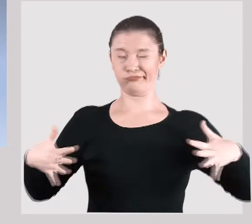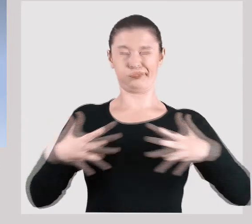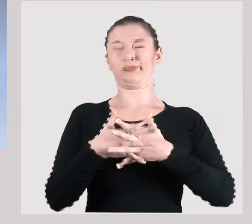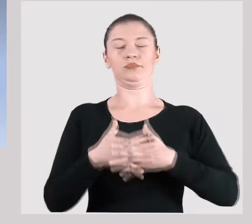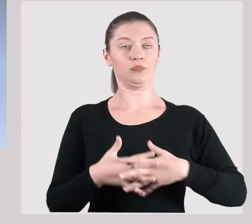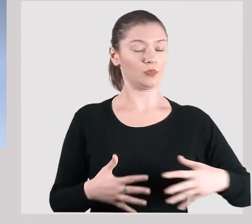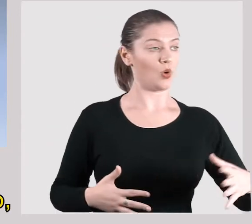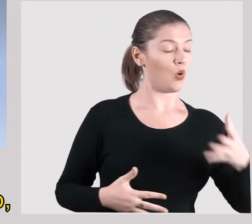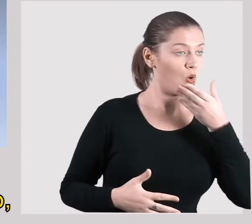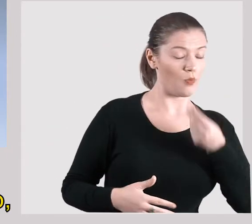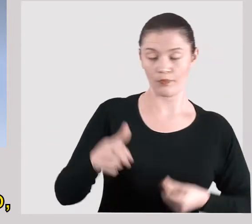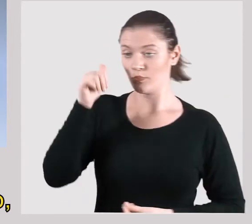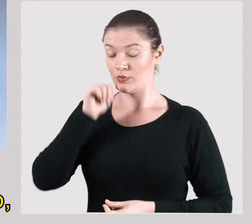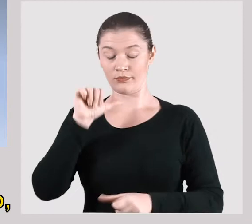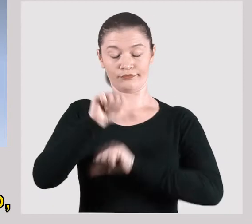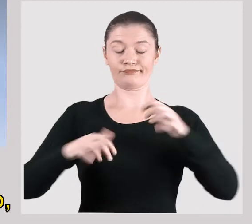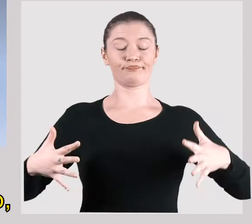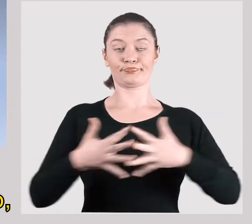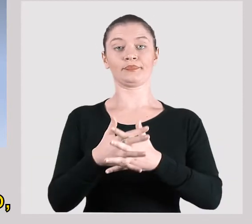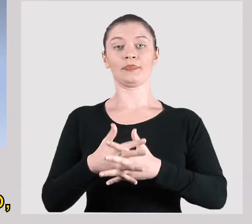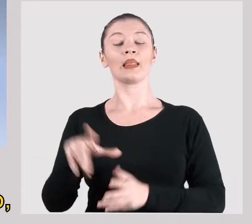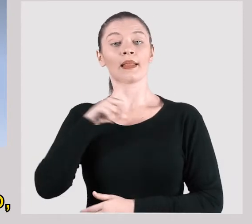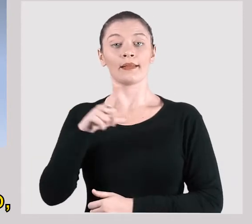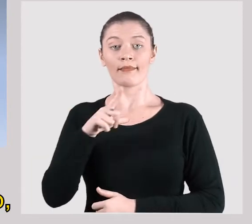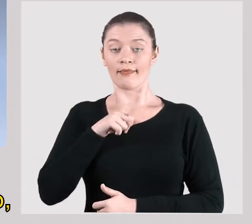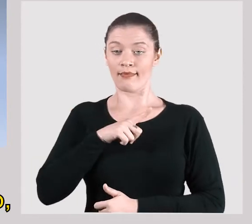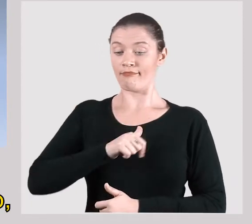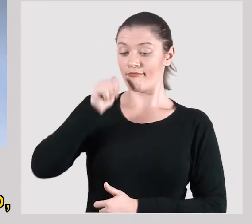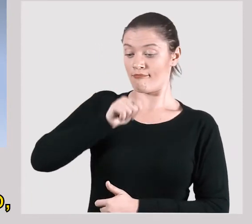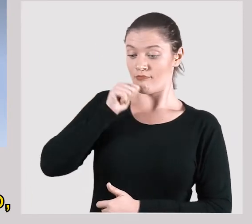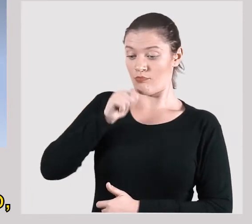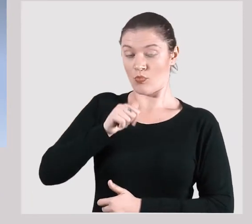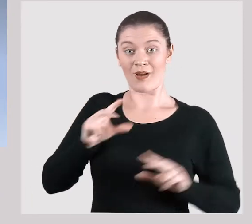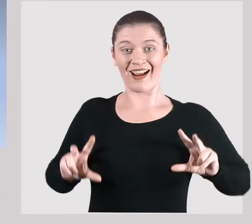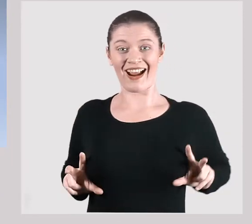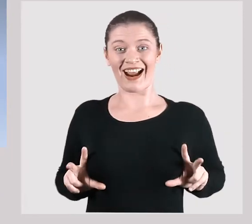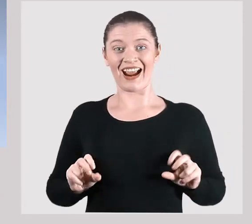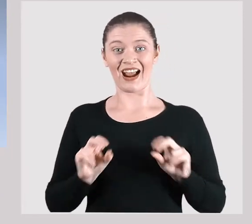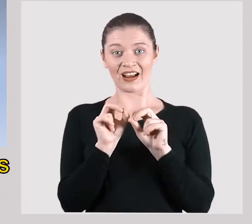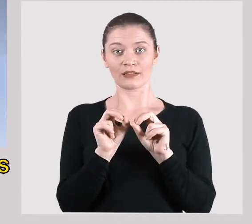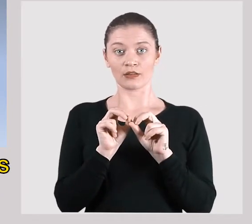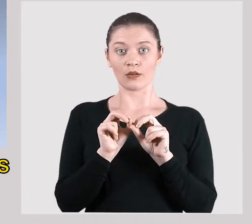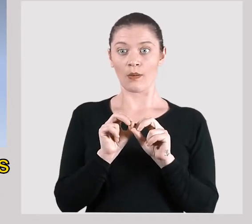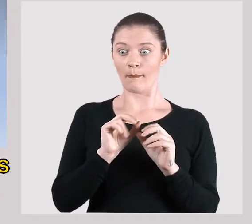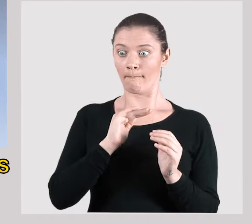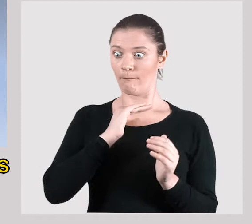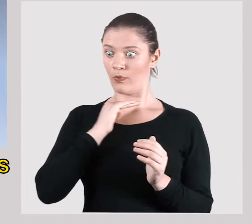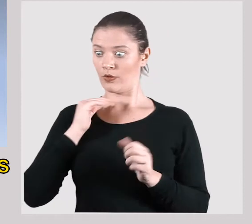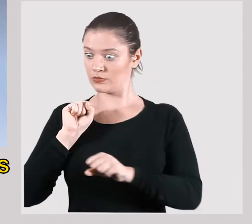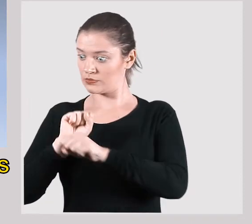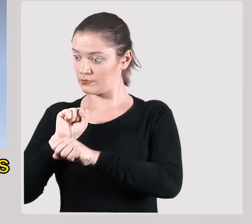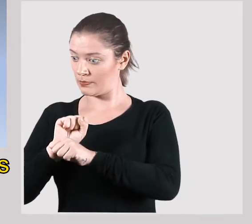Então, isso também é um contrassenso. Tem mulheres com câncer de mama na fila do SUS, morrendo, aguardando a cirurgia, e tem umas meninas